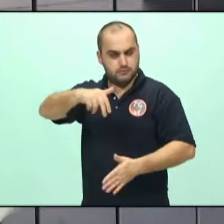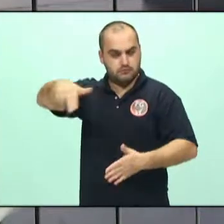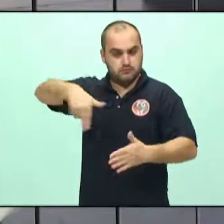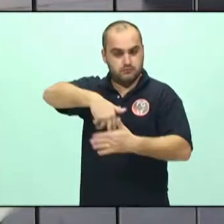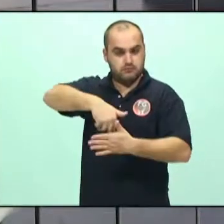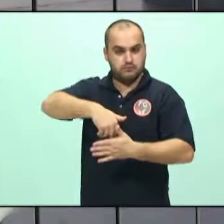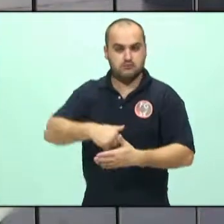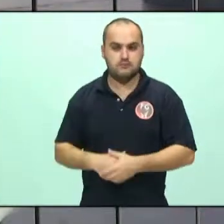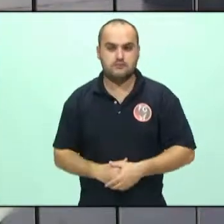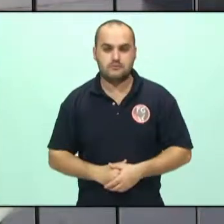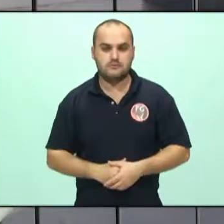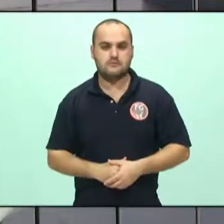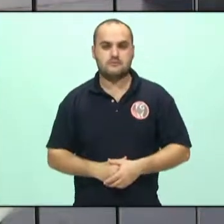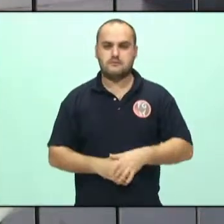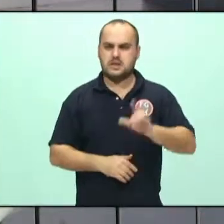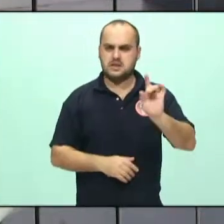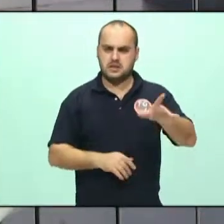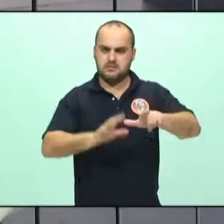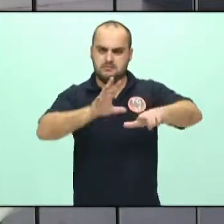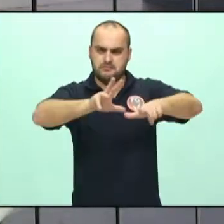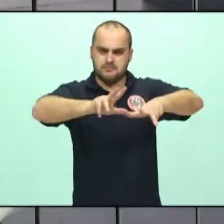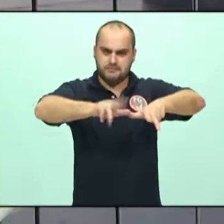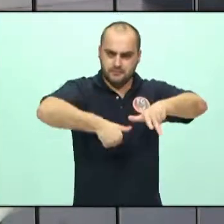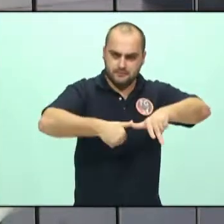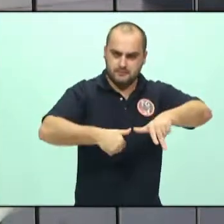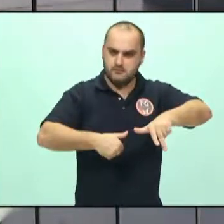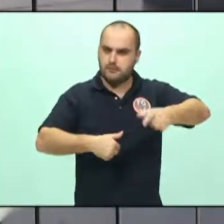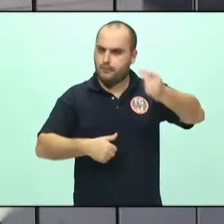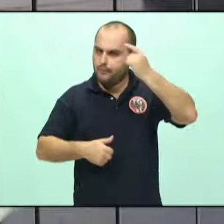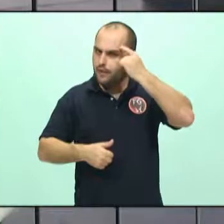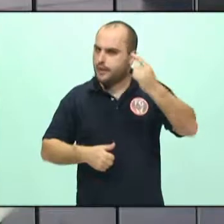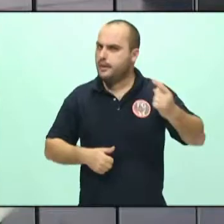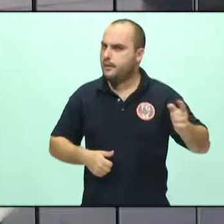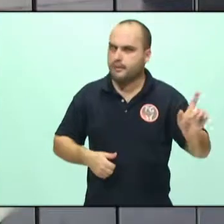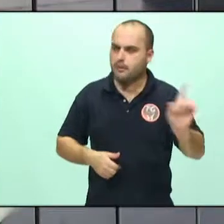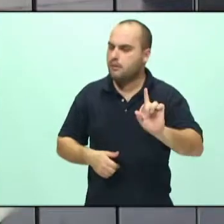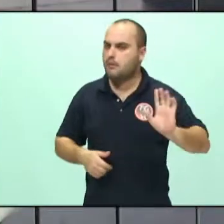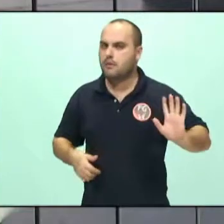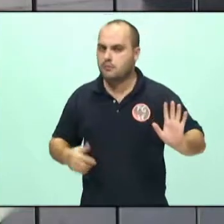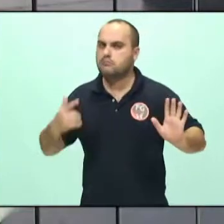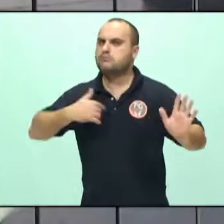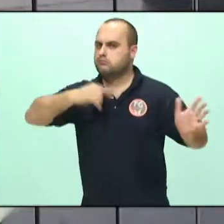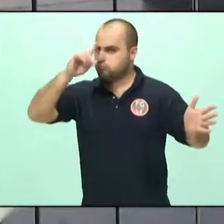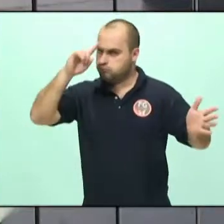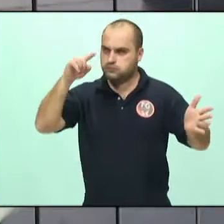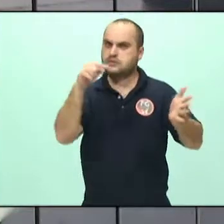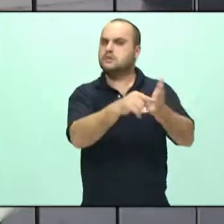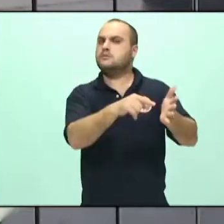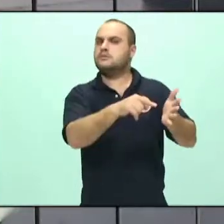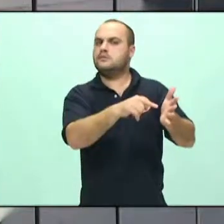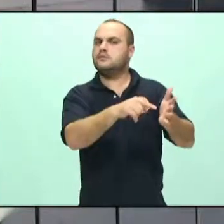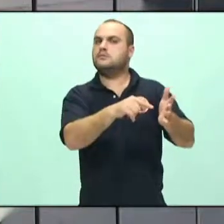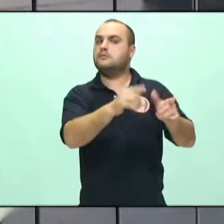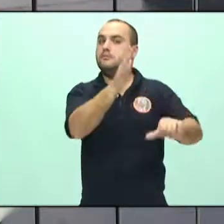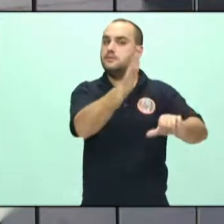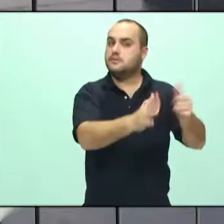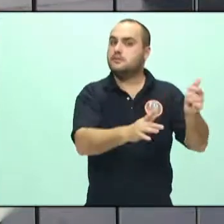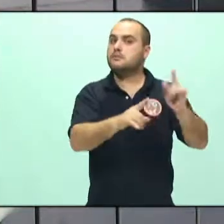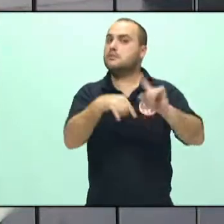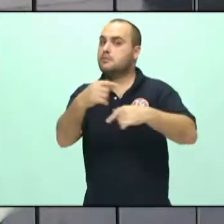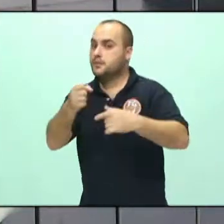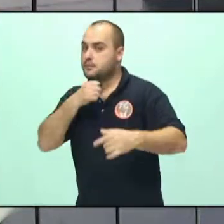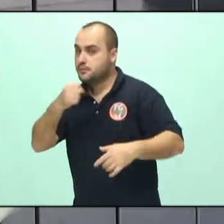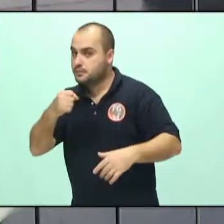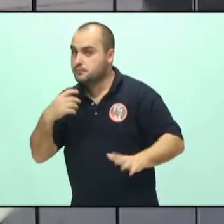não vendo, não me corrompam, se pensar em me corromper, pense duas vezes, porque eu denuncio primeiro como vereador, depois como jornalista,